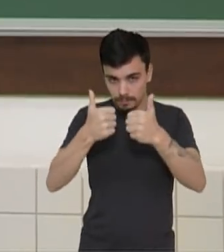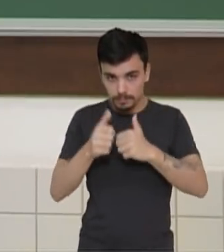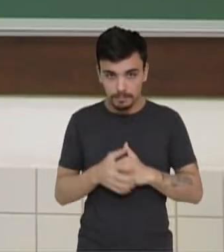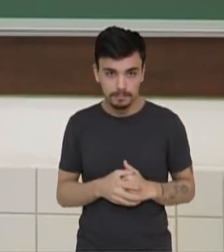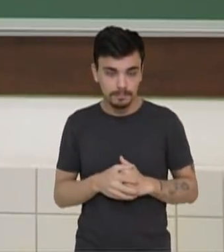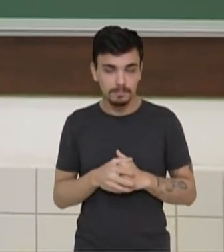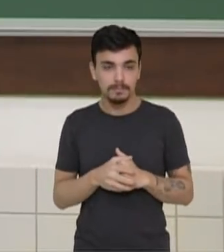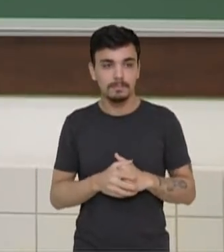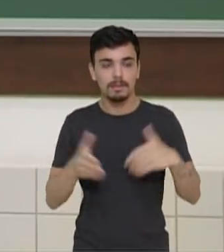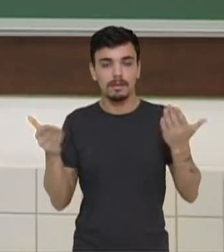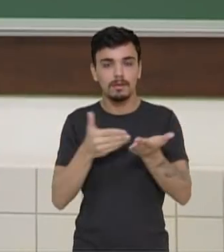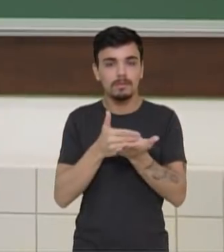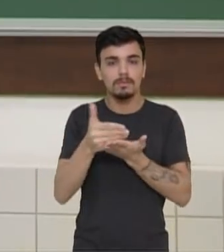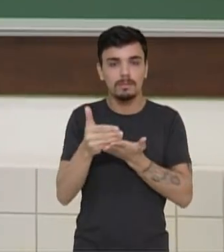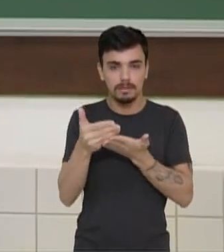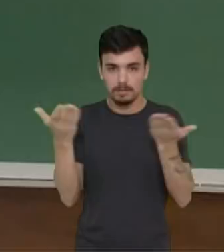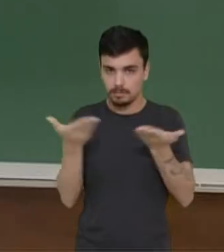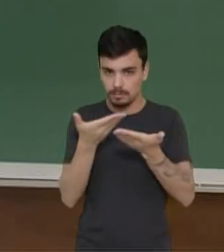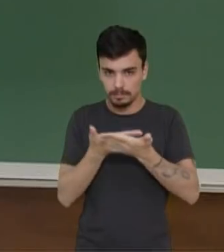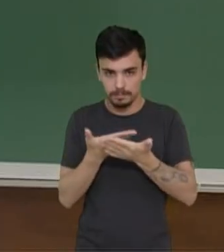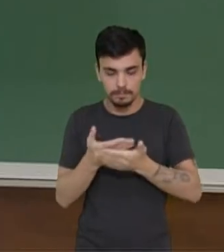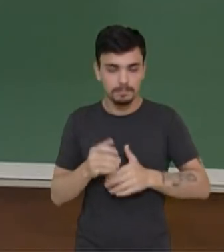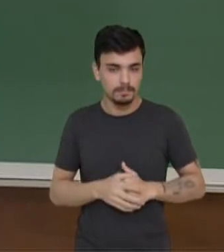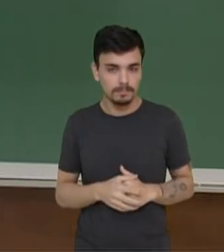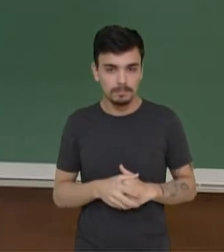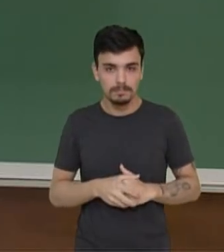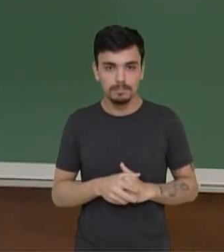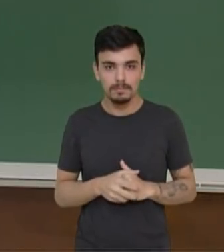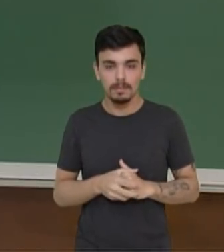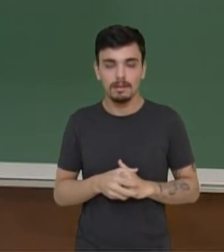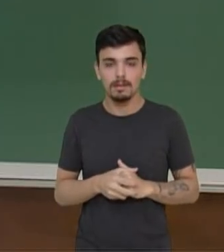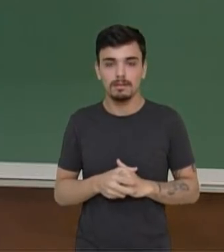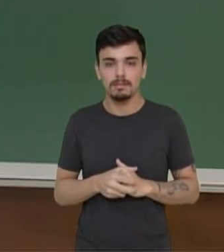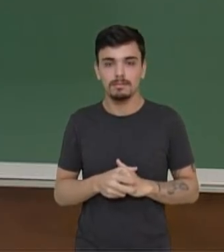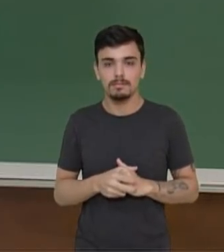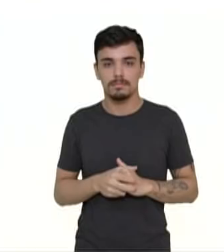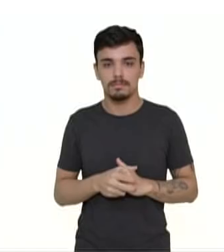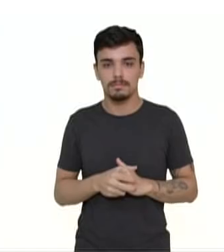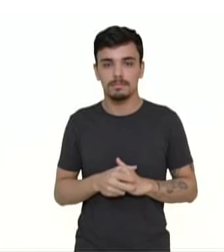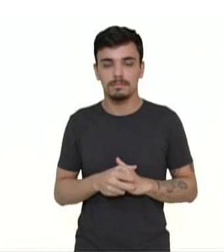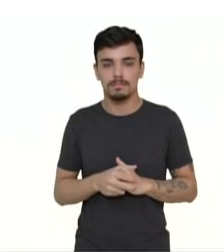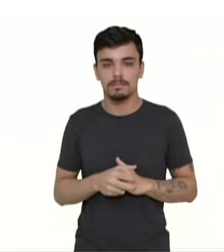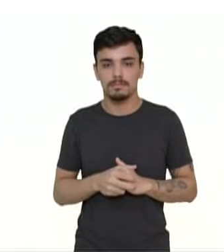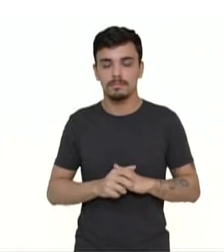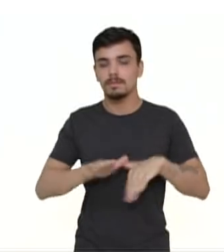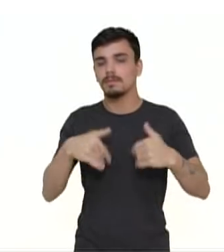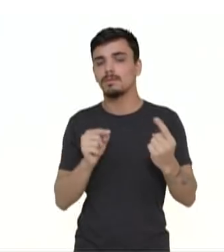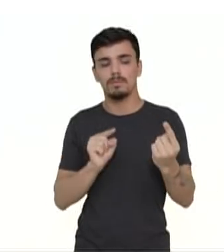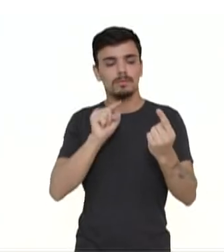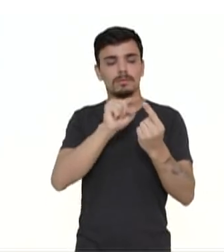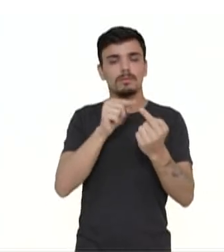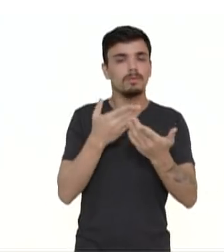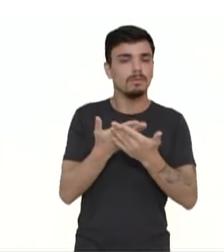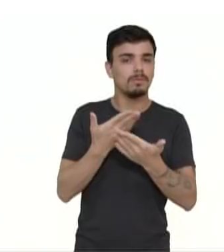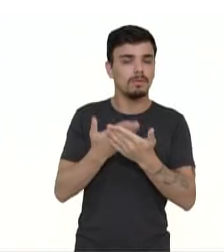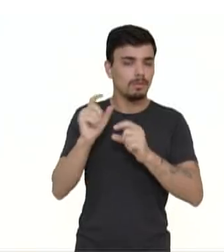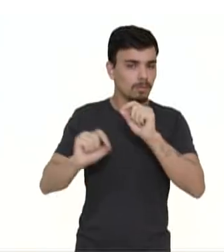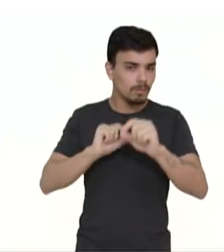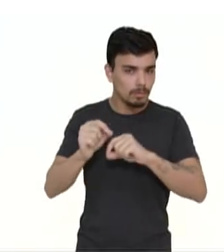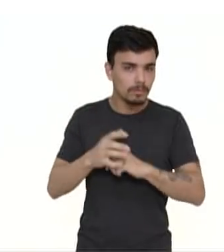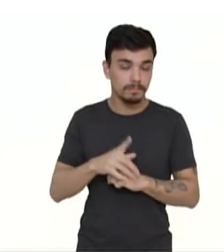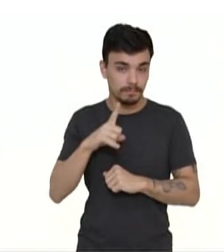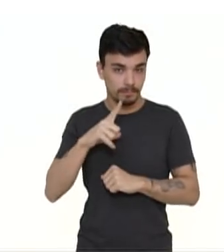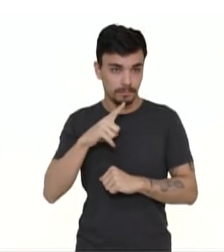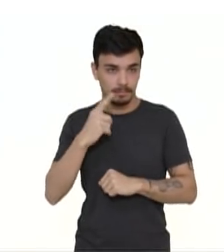certo? Então vamos para a nossa aulinha de hoje? Vamos ver o que preparamos. Então, os objetivos da nossa aula de hoje